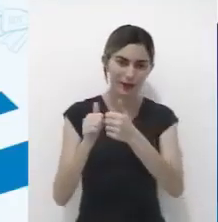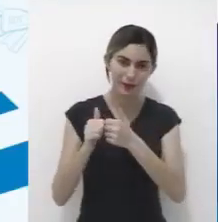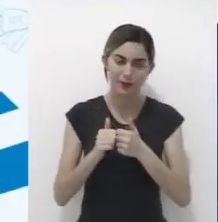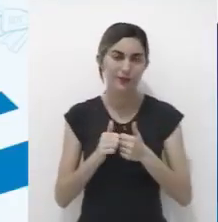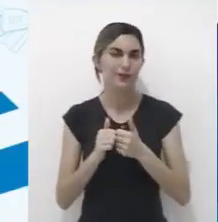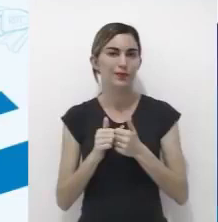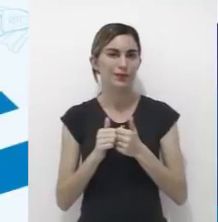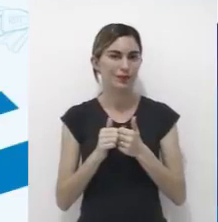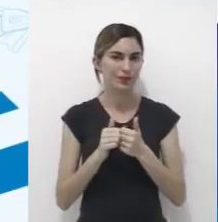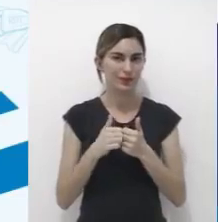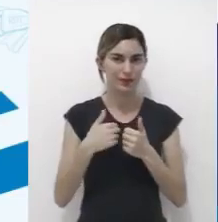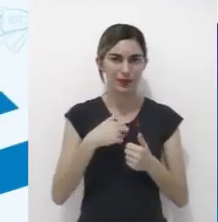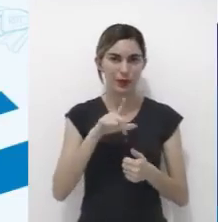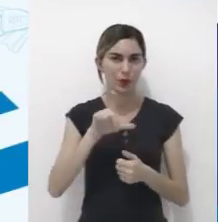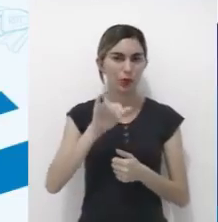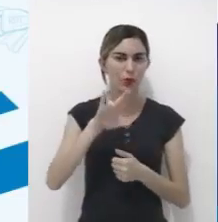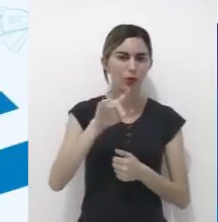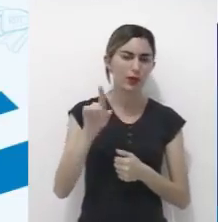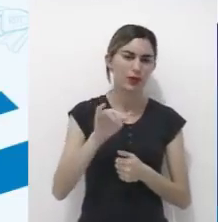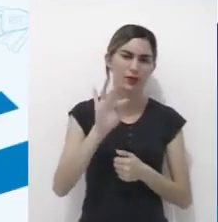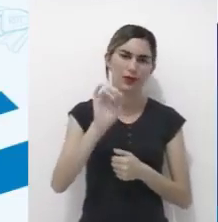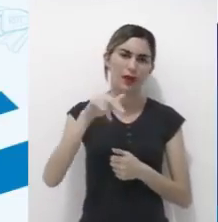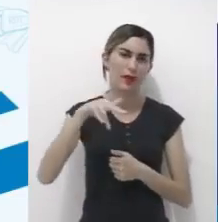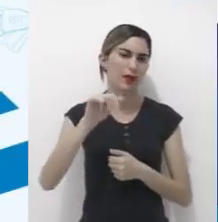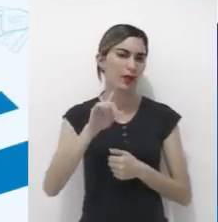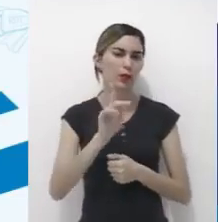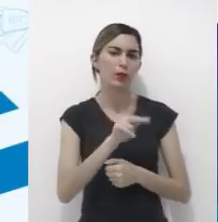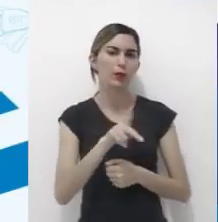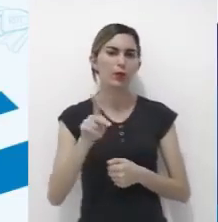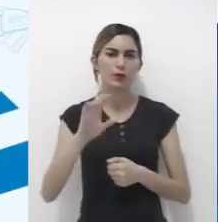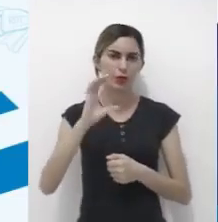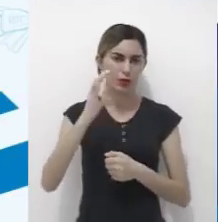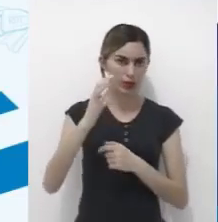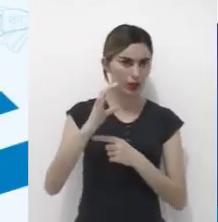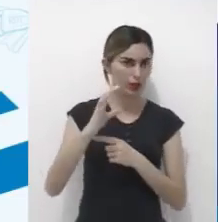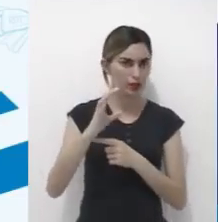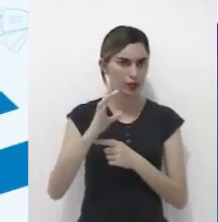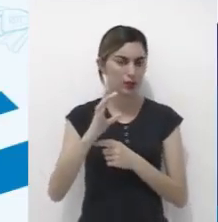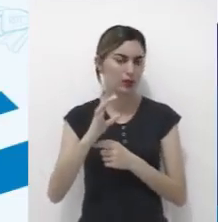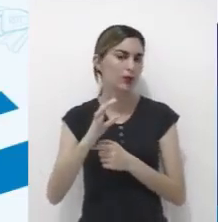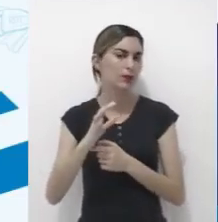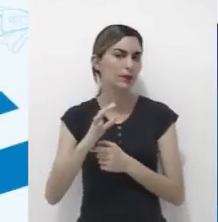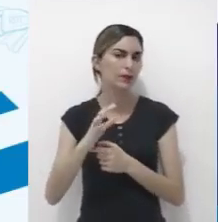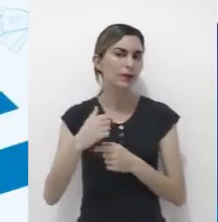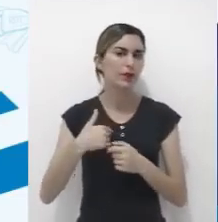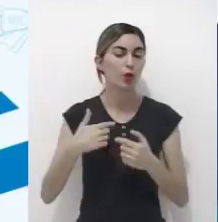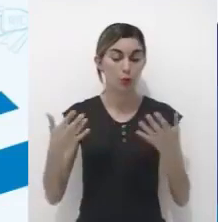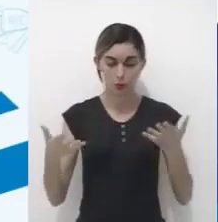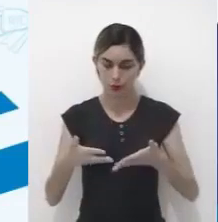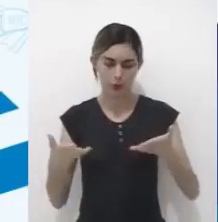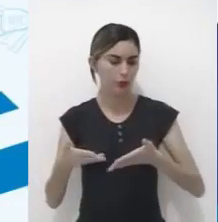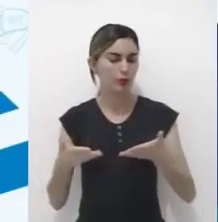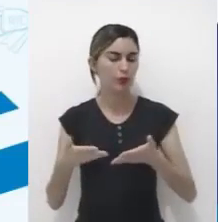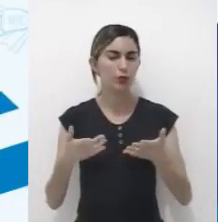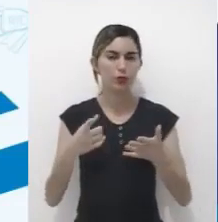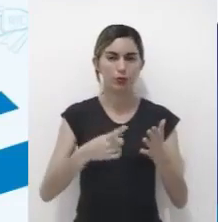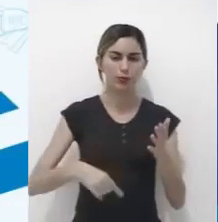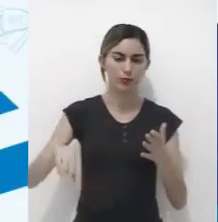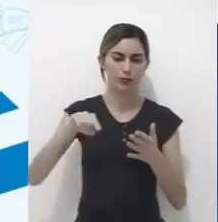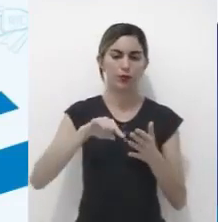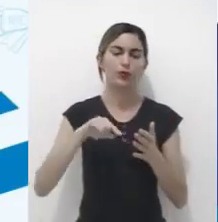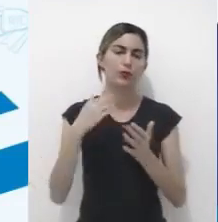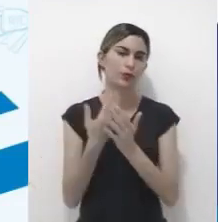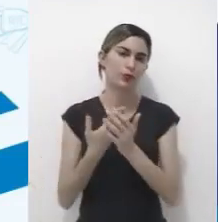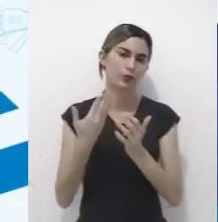Olá pessoal, meu nome é Ives Fernando, sou professor de ciências e hoje